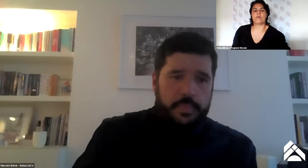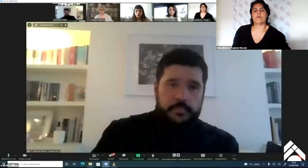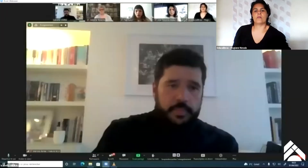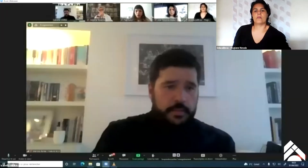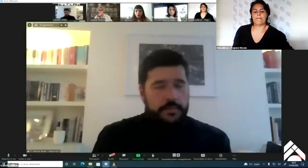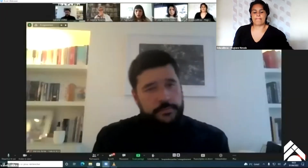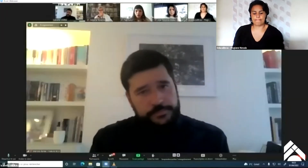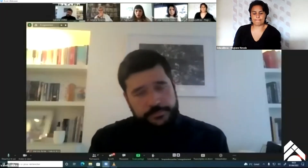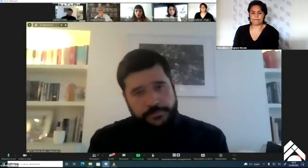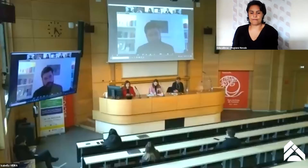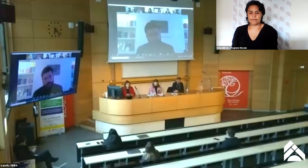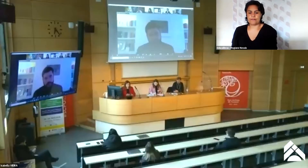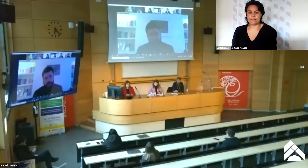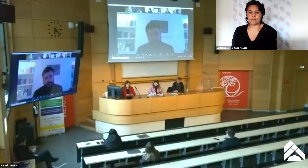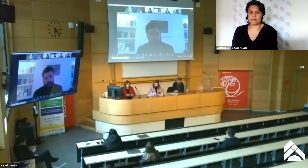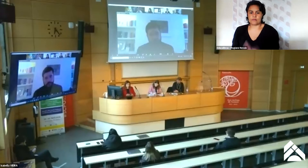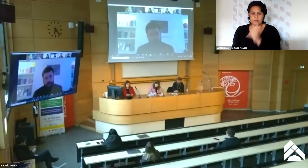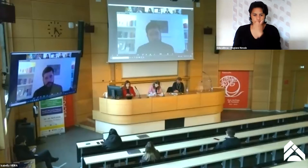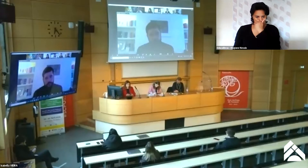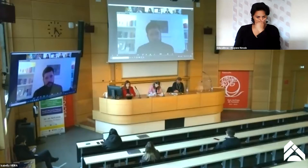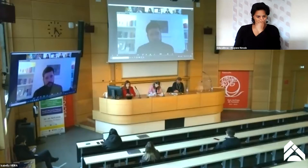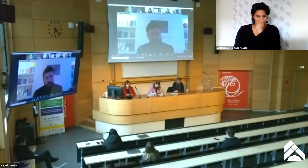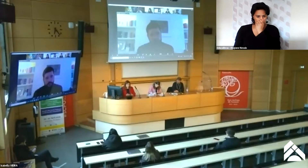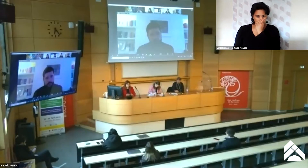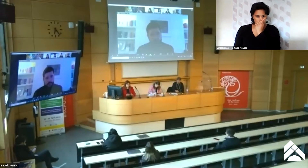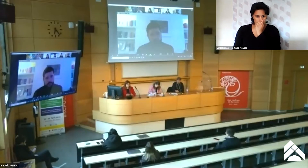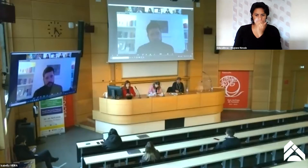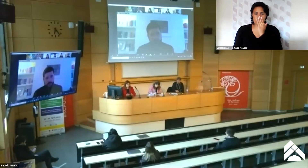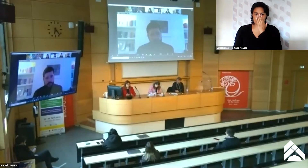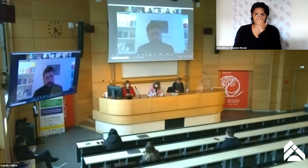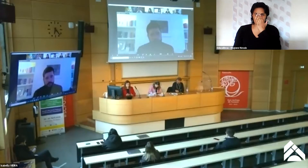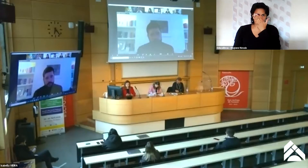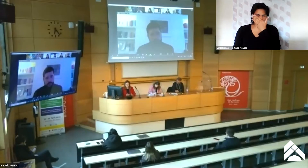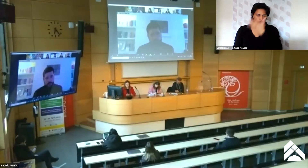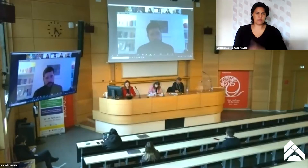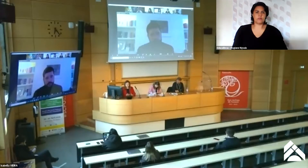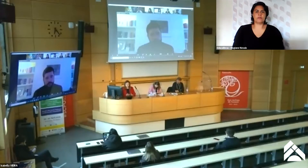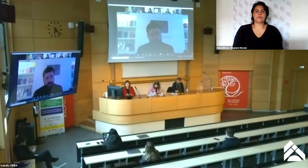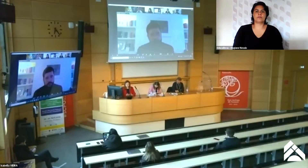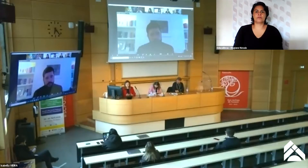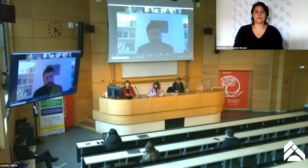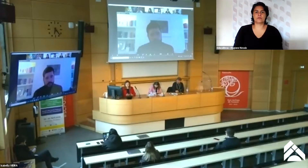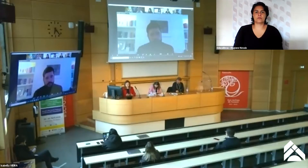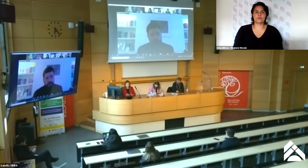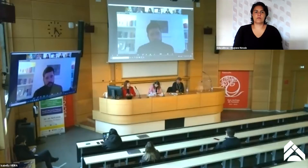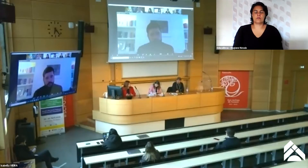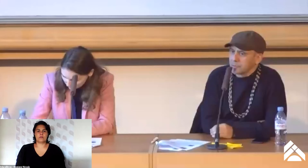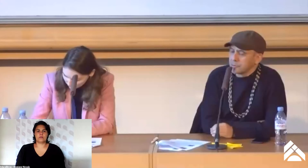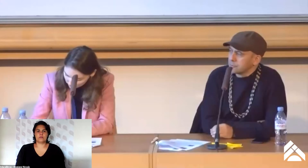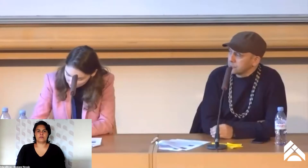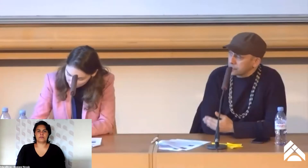Voilà. Merci beaucoup pour cette très belle contribution. On a reçu la vidéo de Sonia Guajajara. Juste